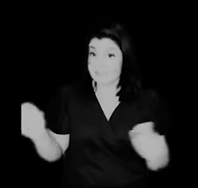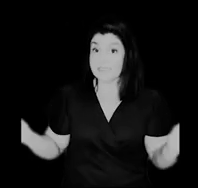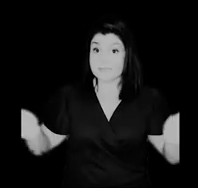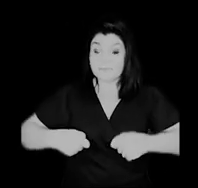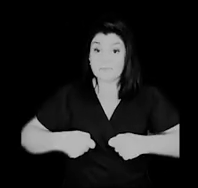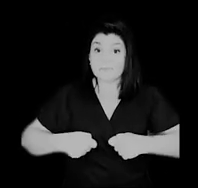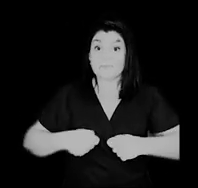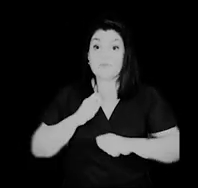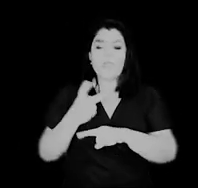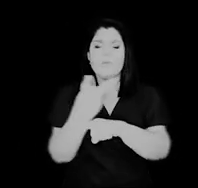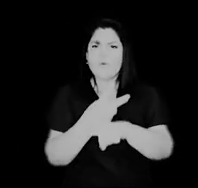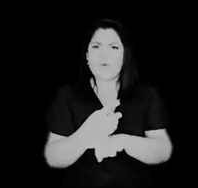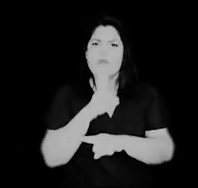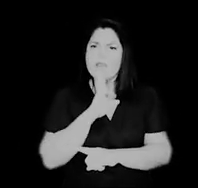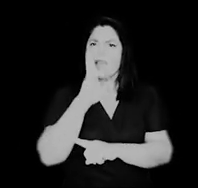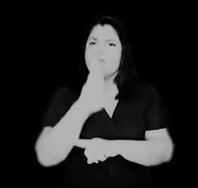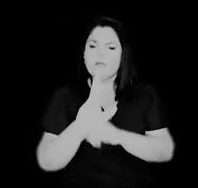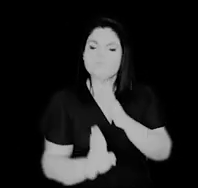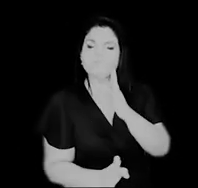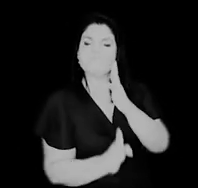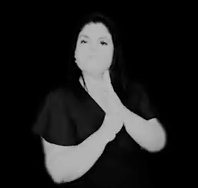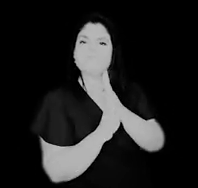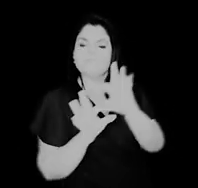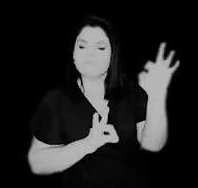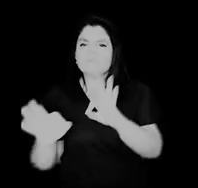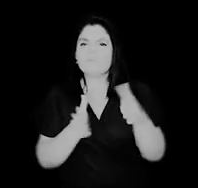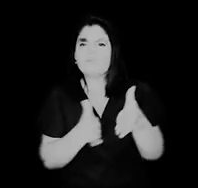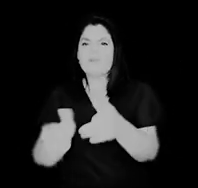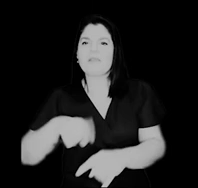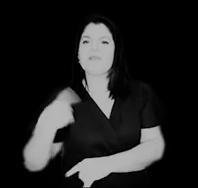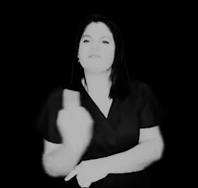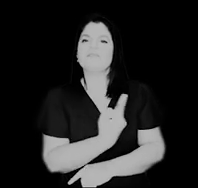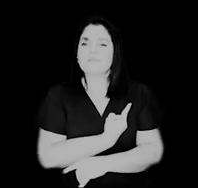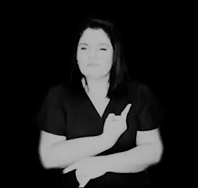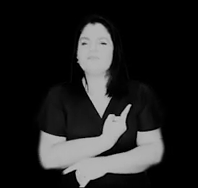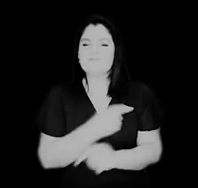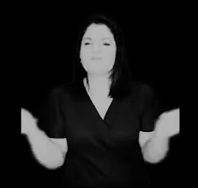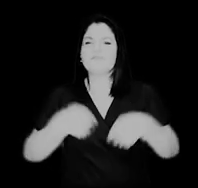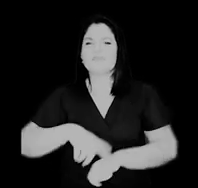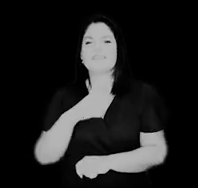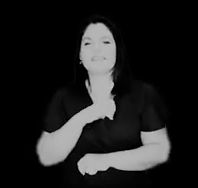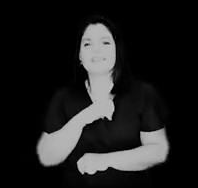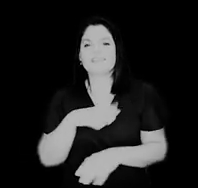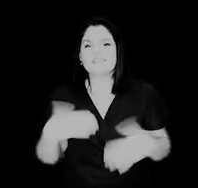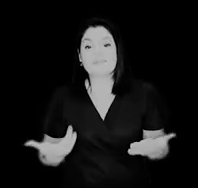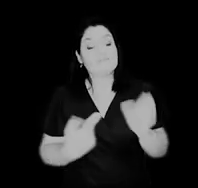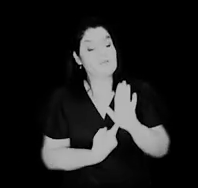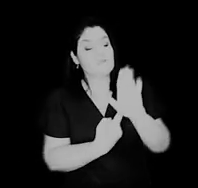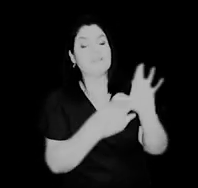temos capacidade de buscar soluções, de construir caminhos. Nós temos competência para isso e